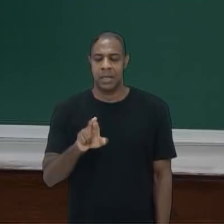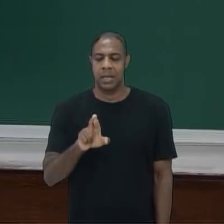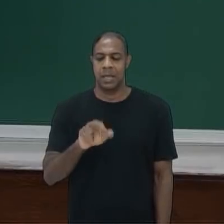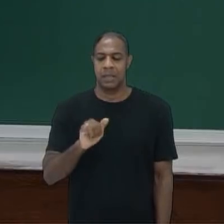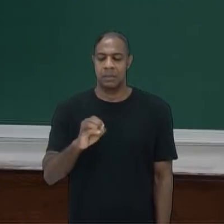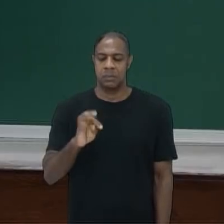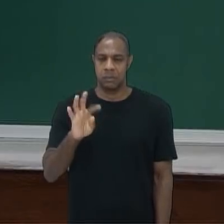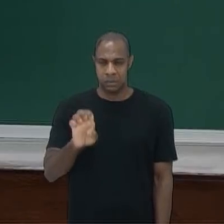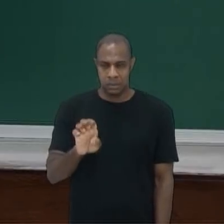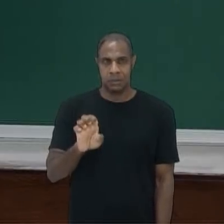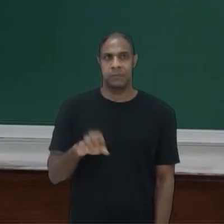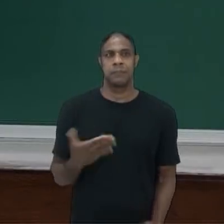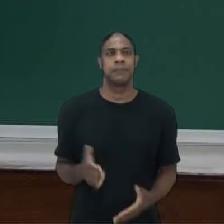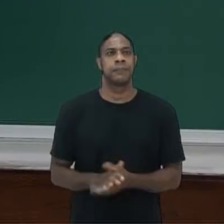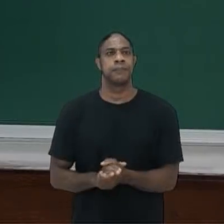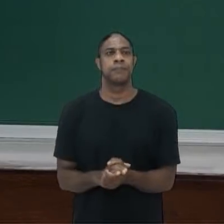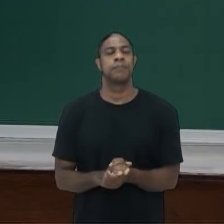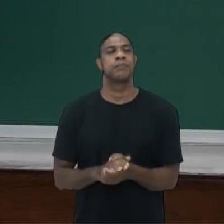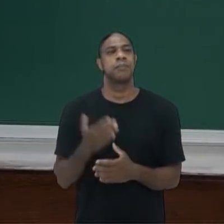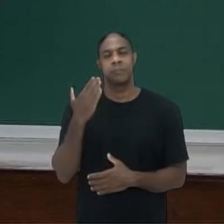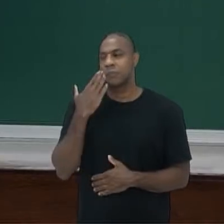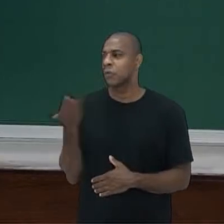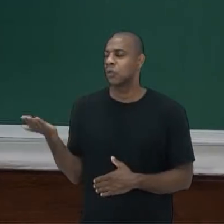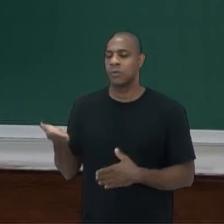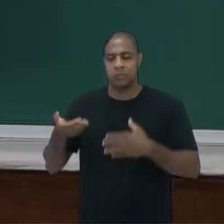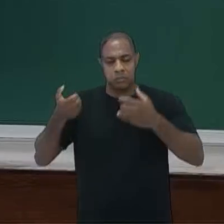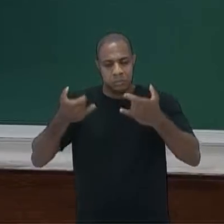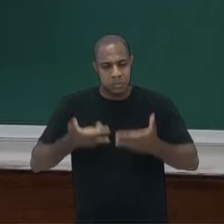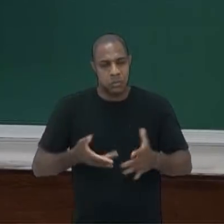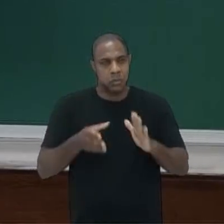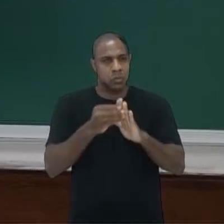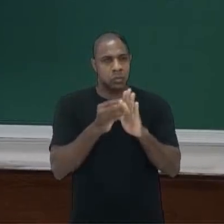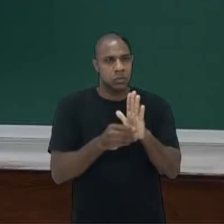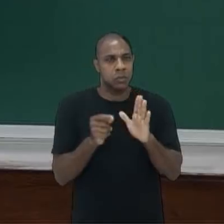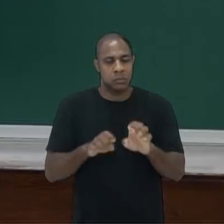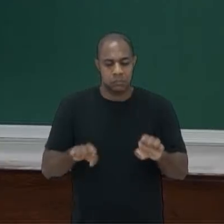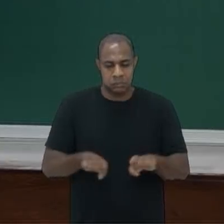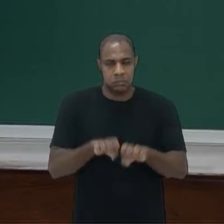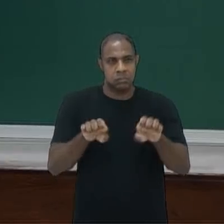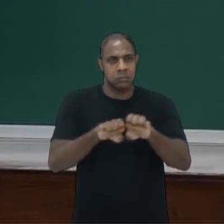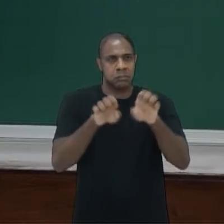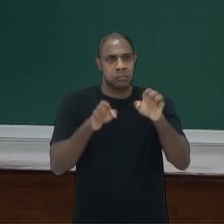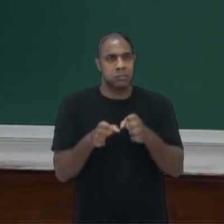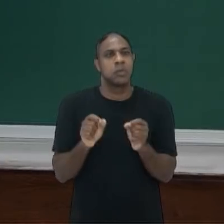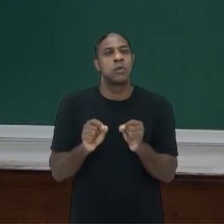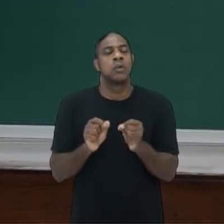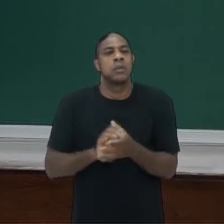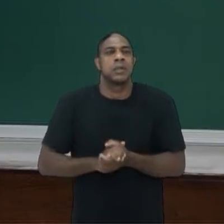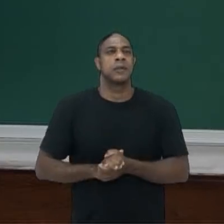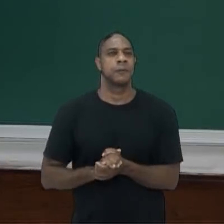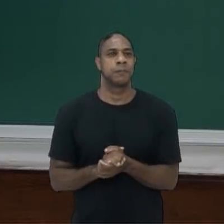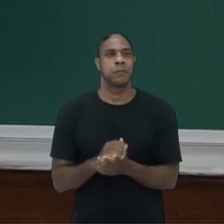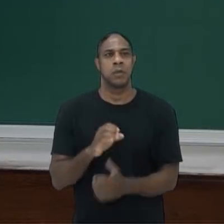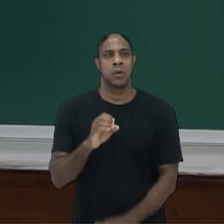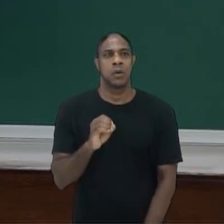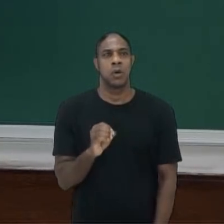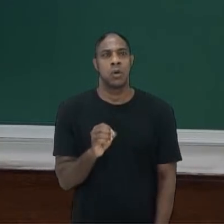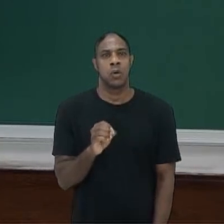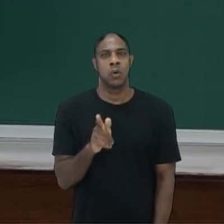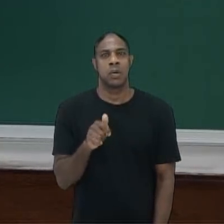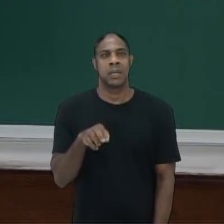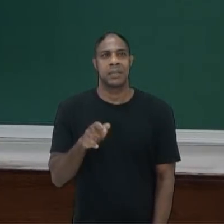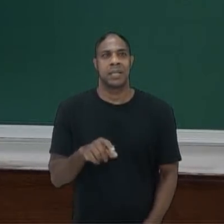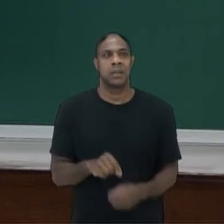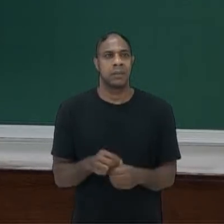membrana. Então, hoje a nossa conversa é sobre estruturas, organelas presentes nas